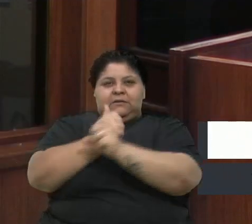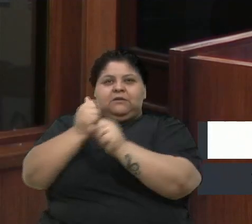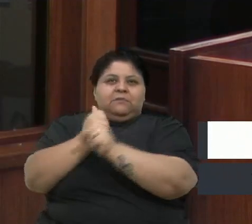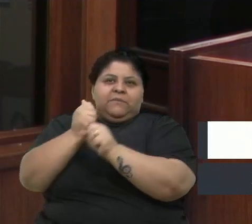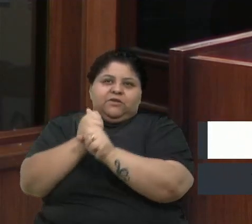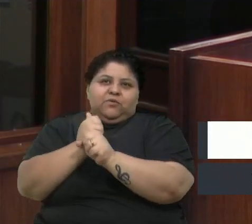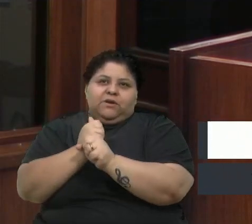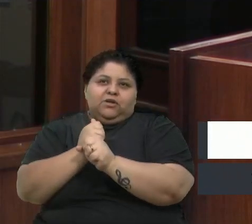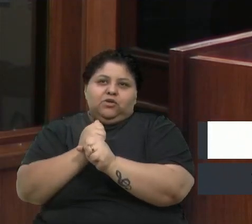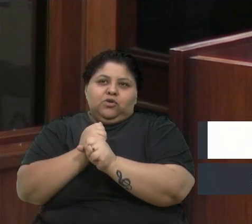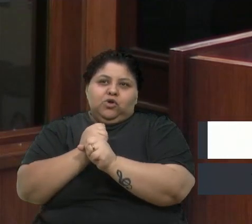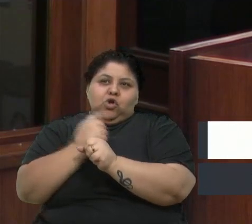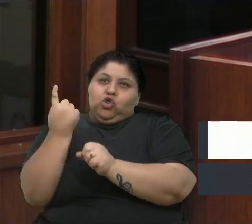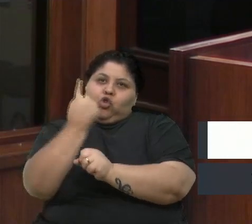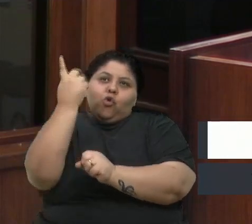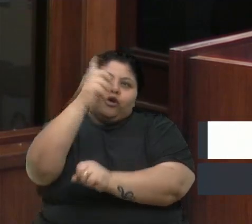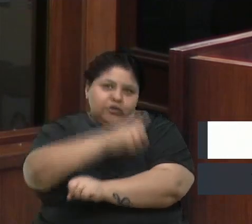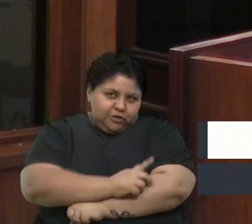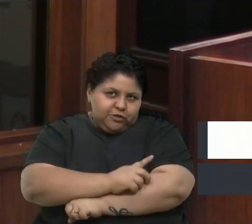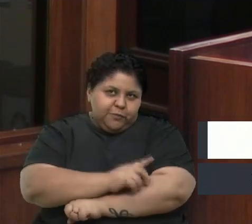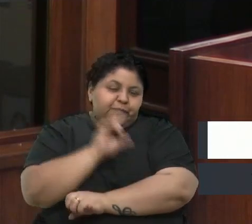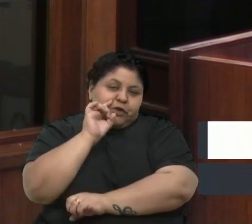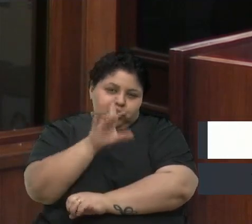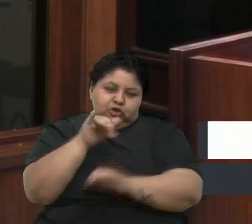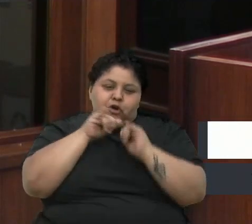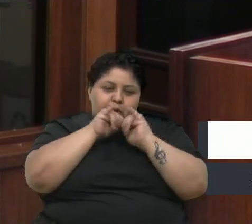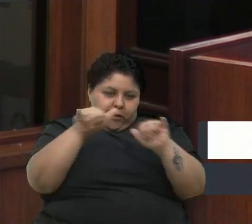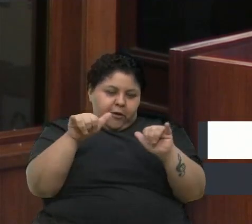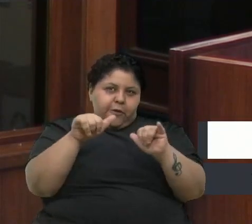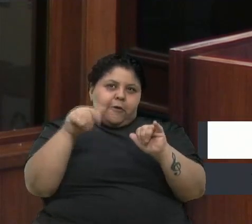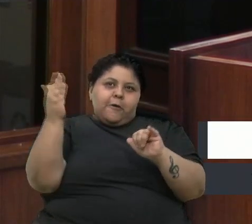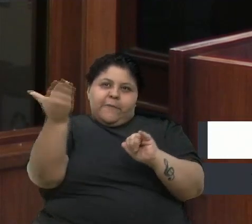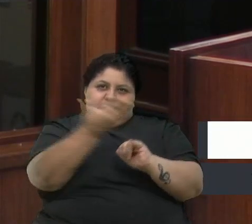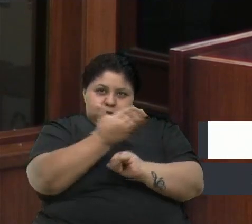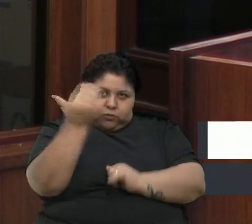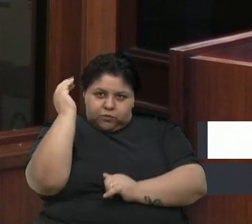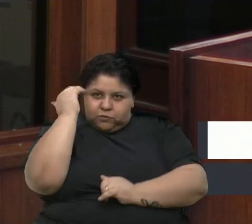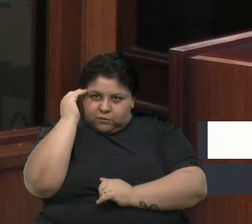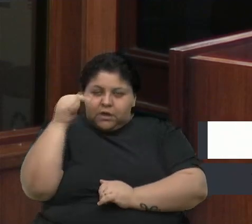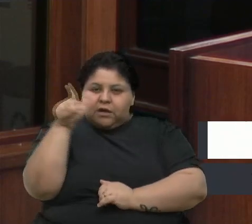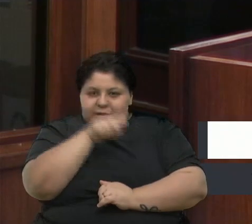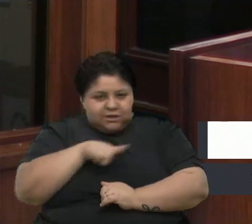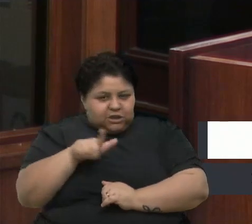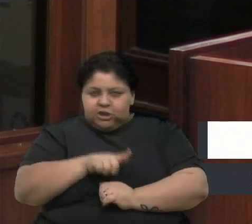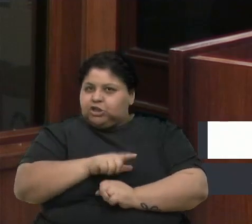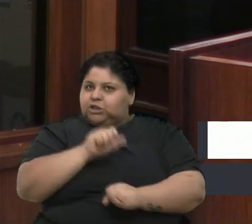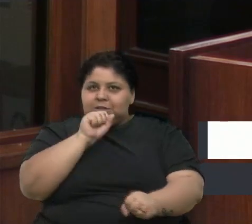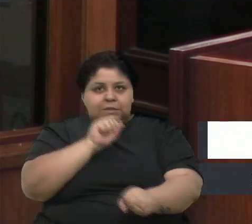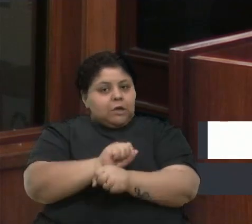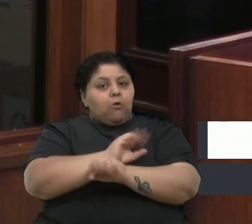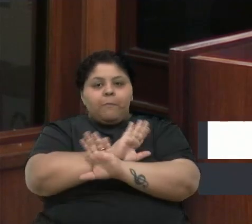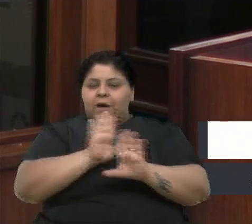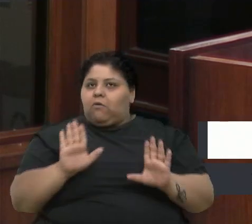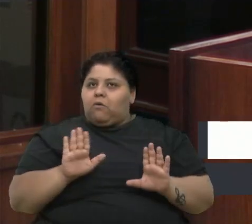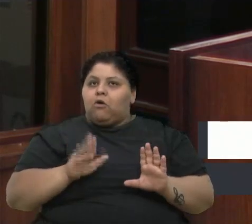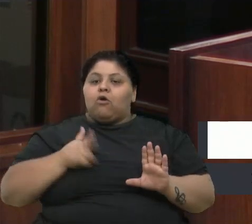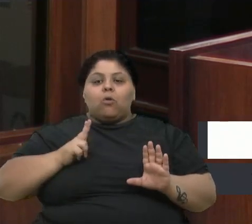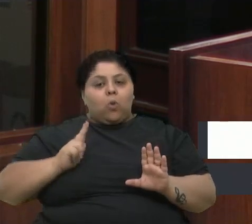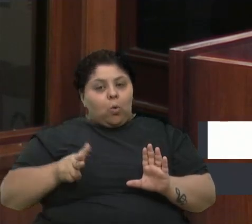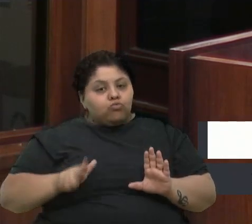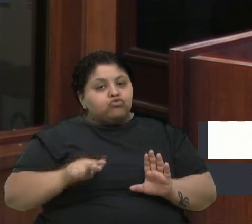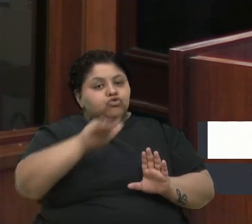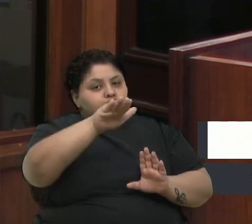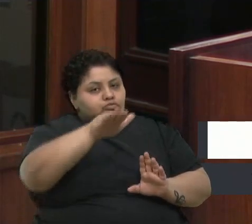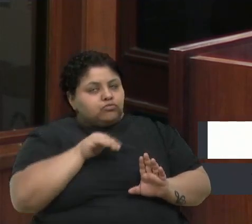aqui essa informação para que todos soubessem que a gente não parou, a gente continua na busca